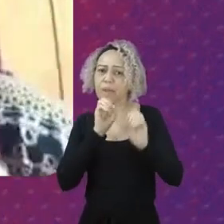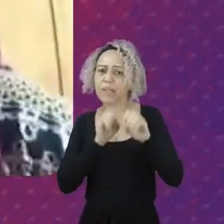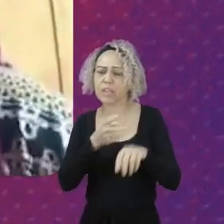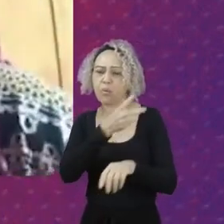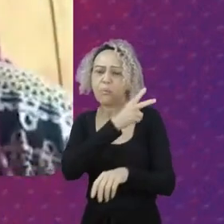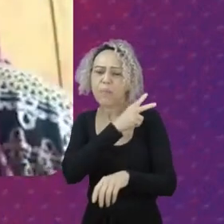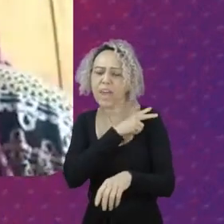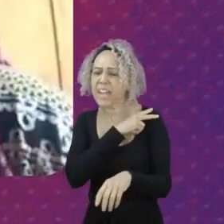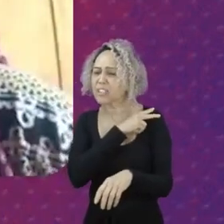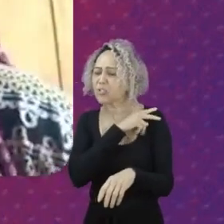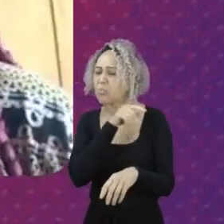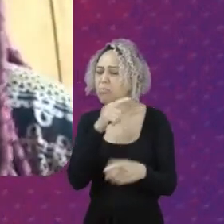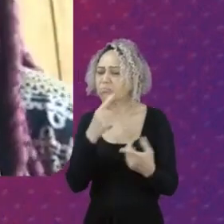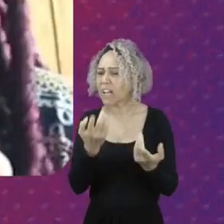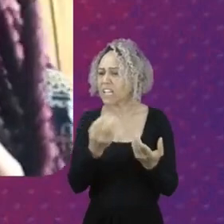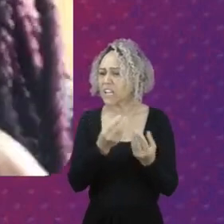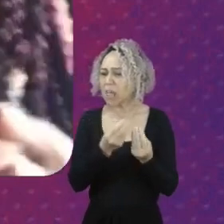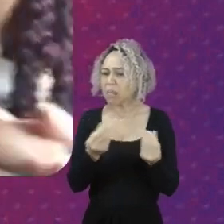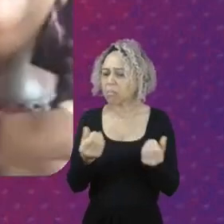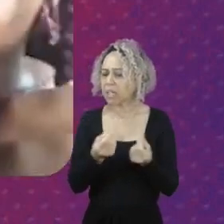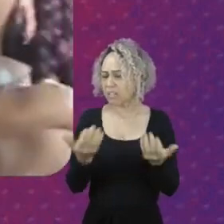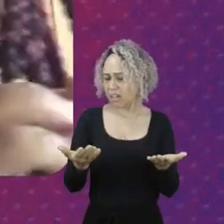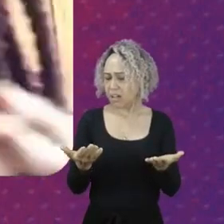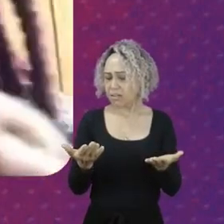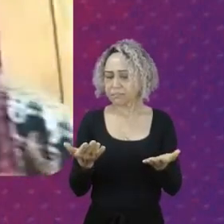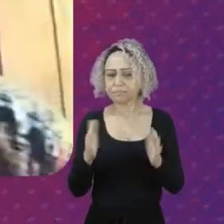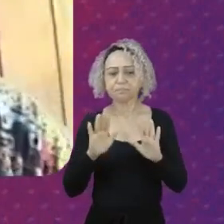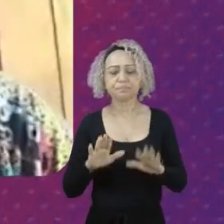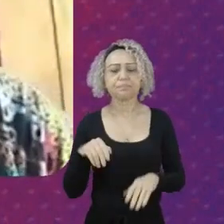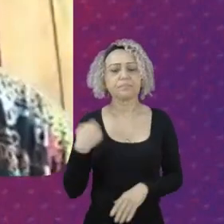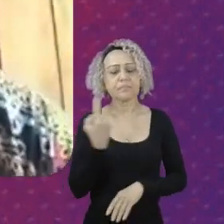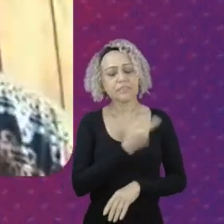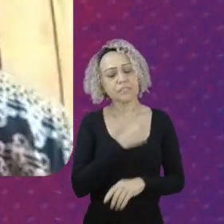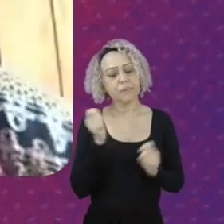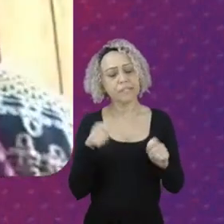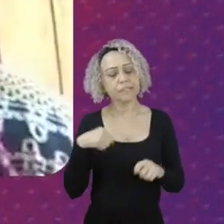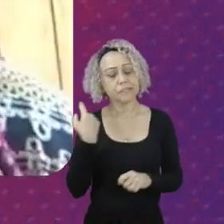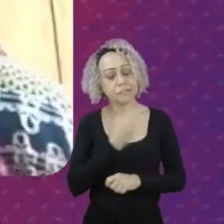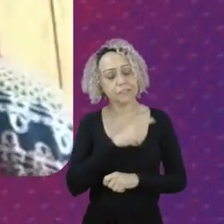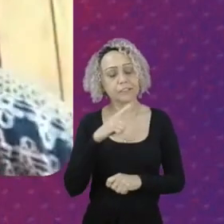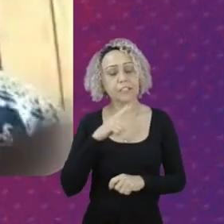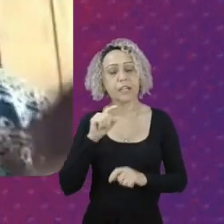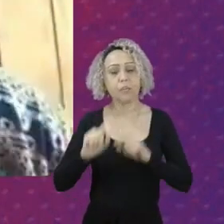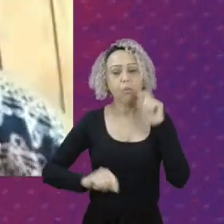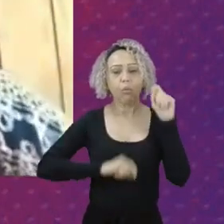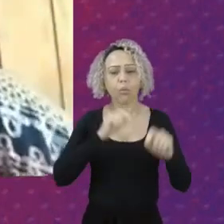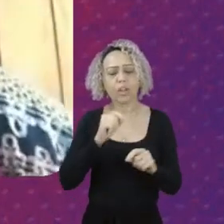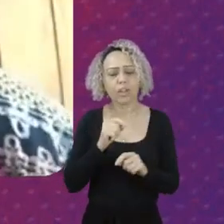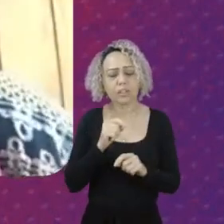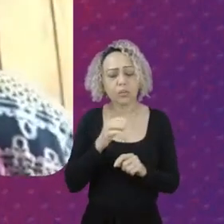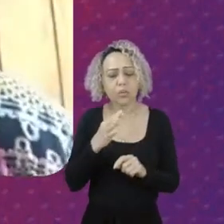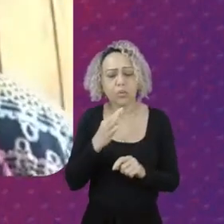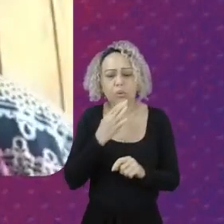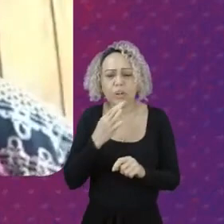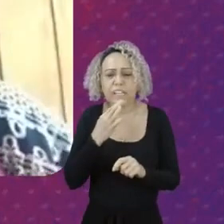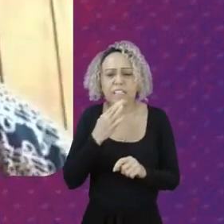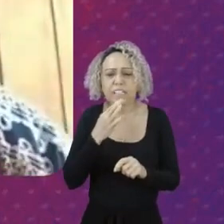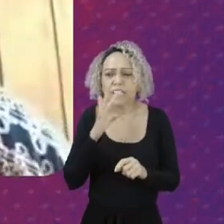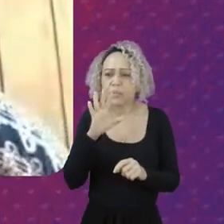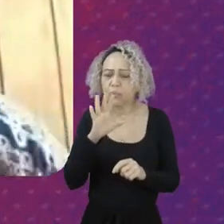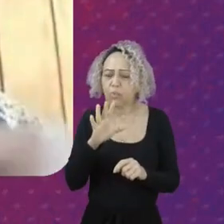Ou seja, é preciso que tenhamos o conhecimento das realidades da